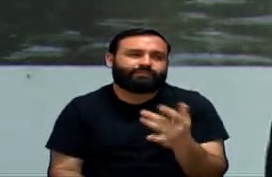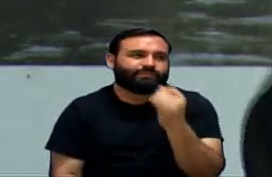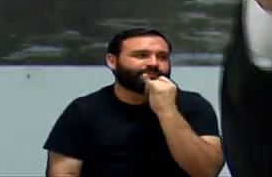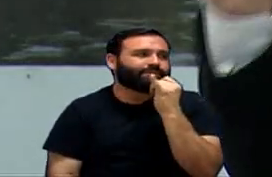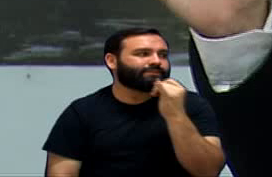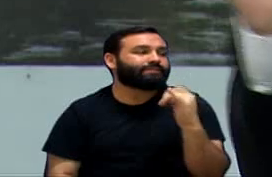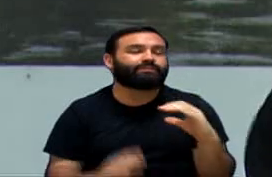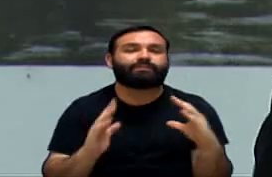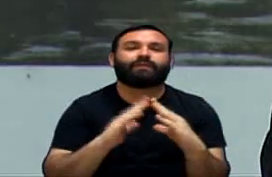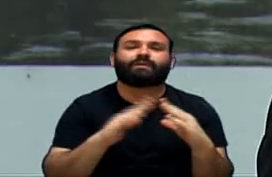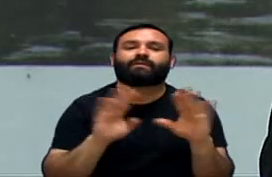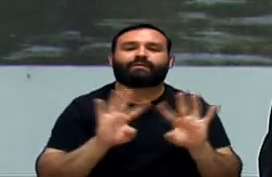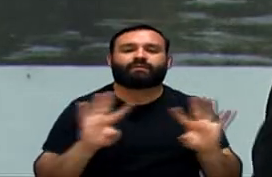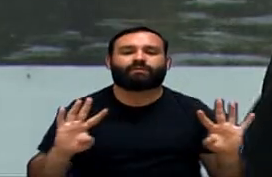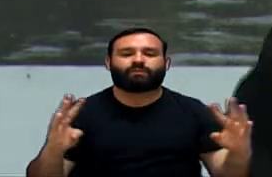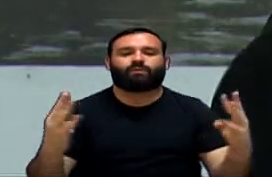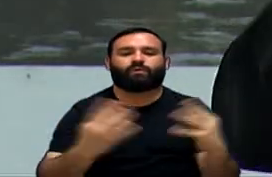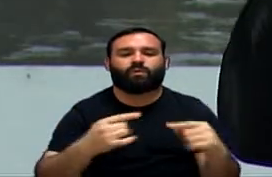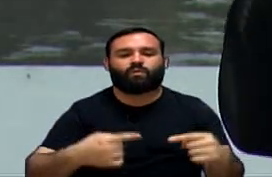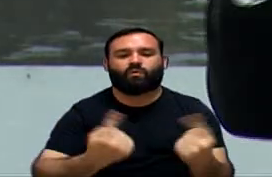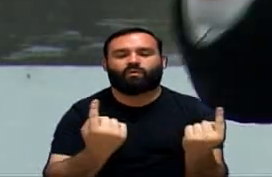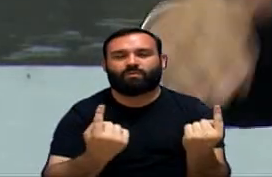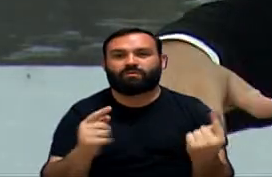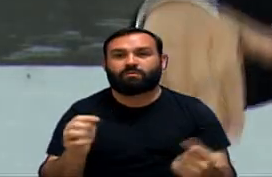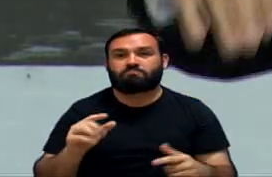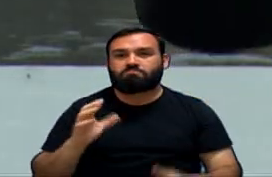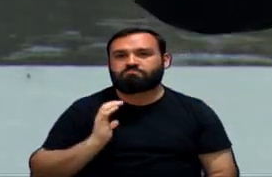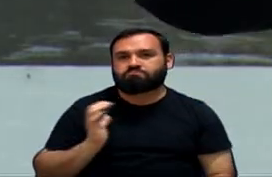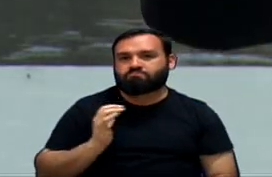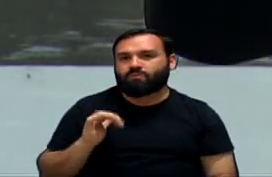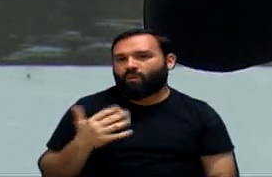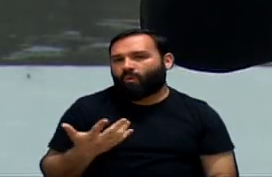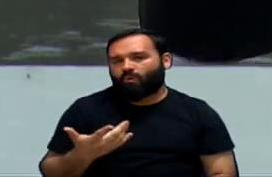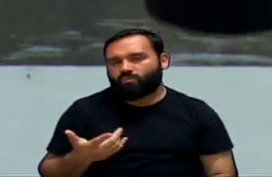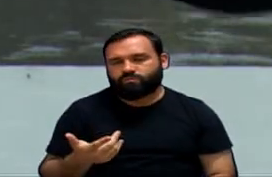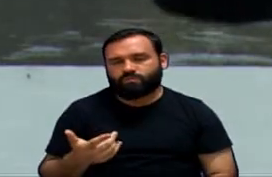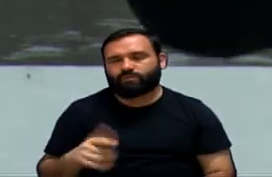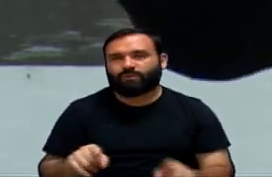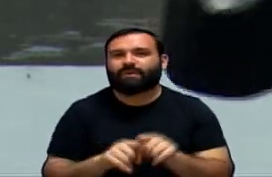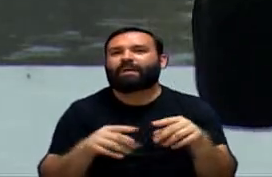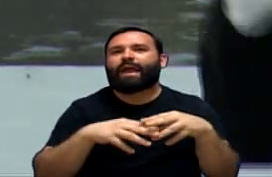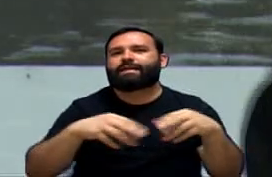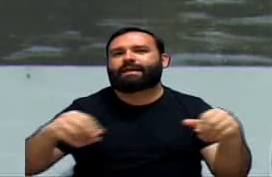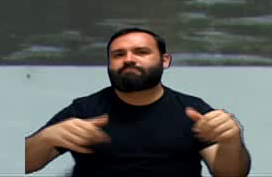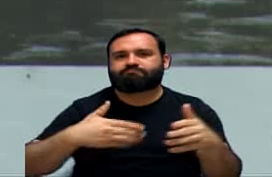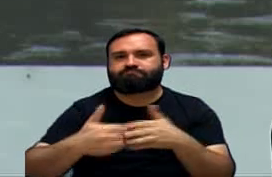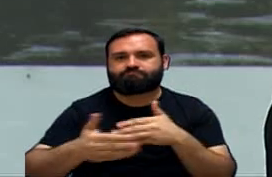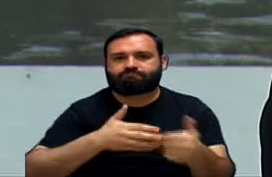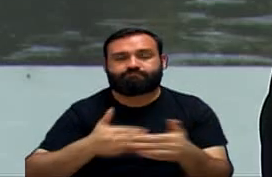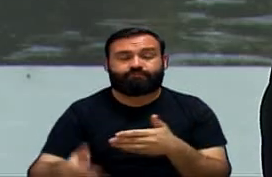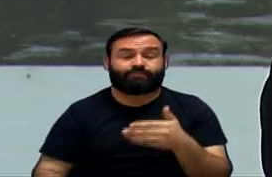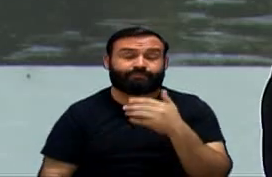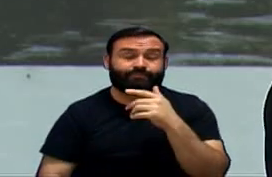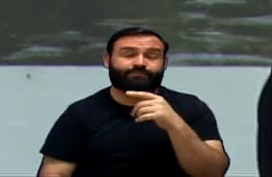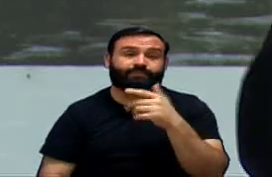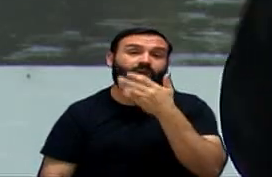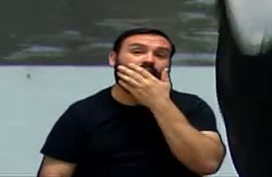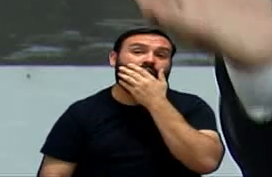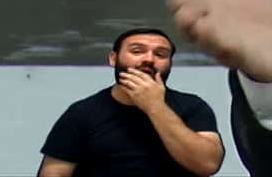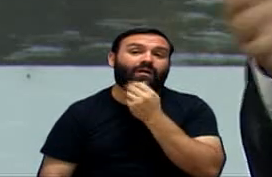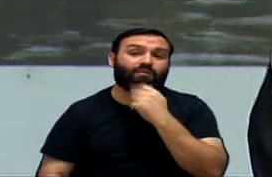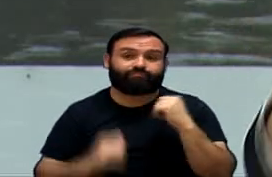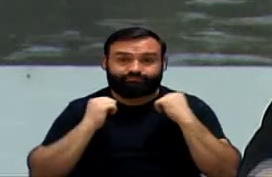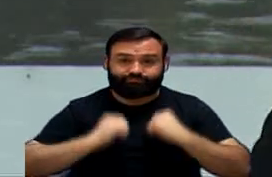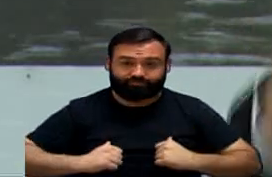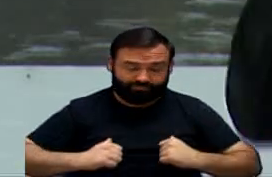vai e mora num condomínio seja um condomínio de alto padrão Ou seja um loteamento o que for aí o motoboy